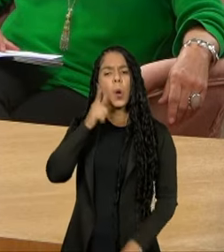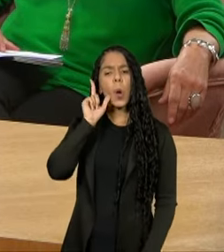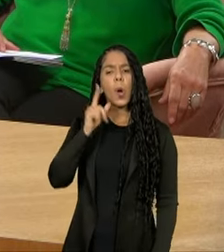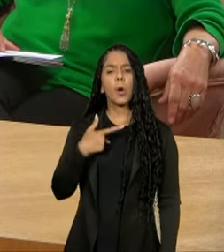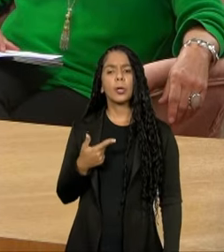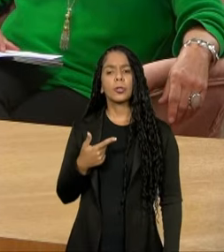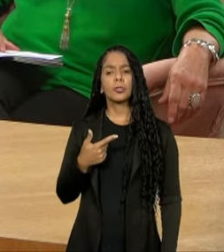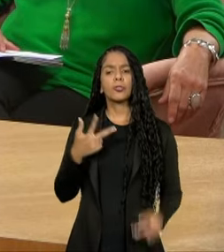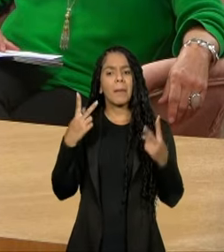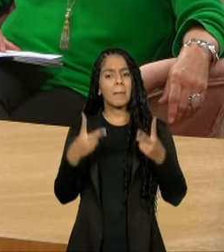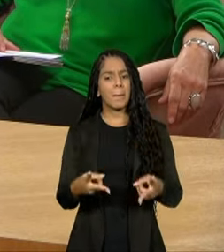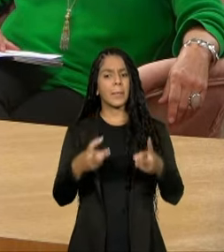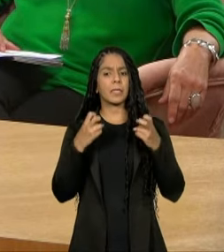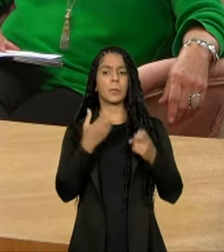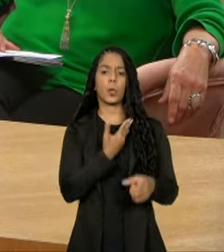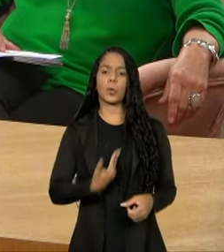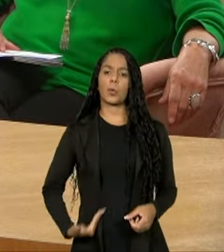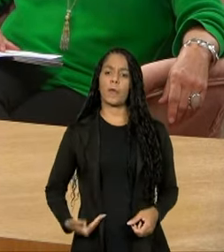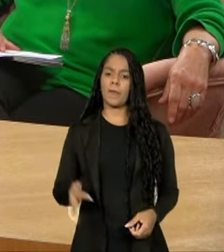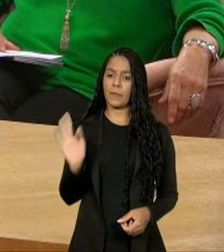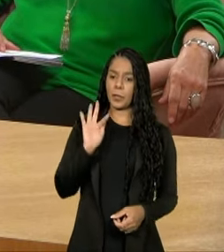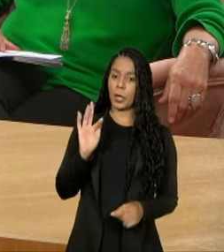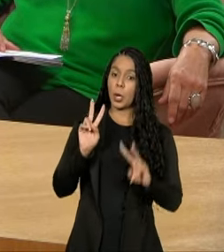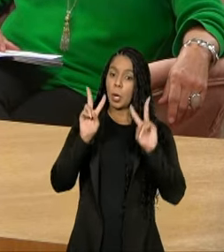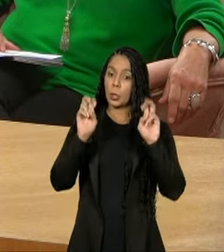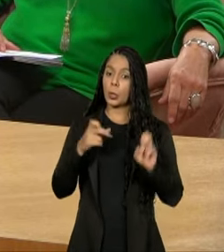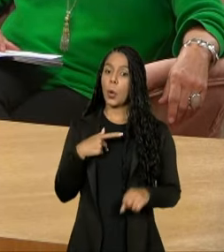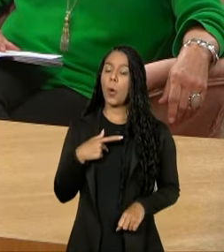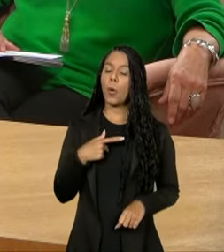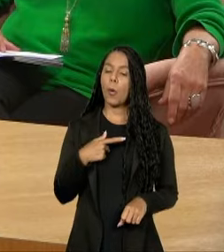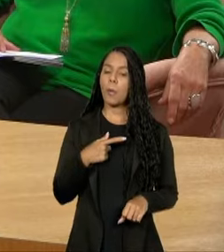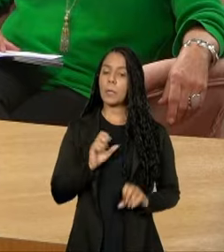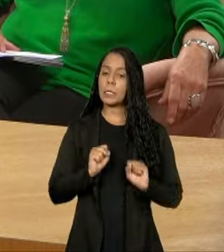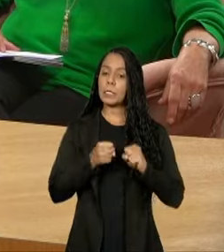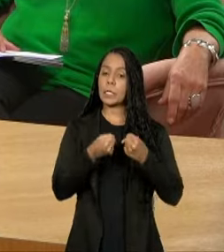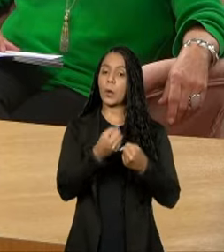governo federal em relação à segurança pública do Rio de Janeiro vai dar uma mudada?